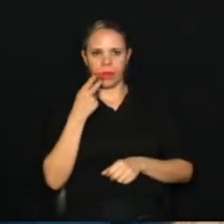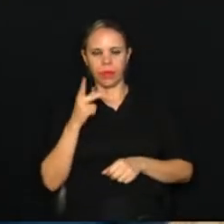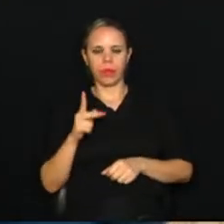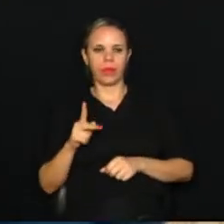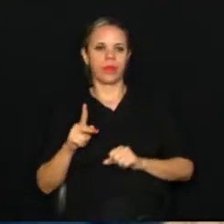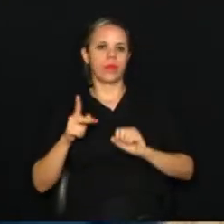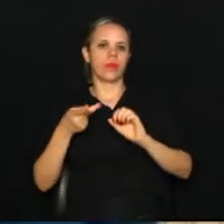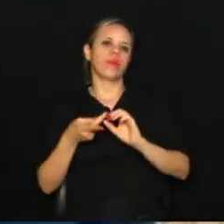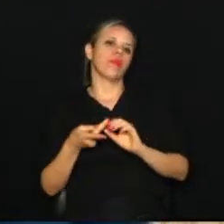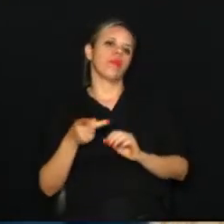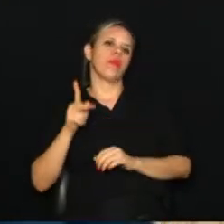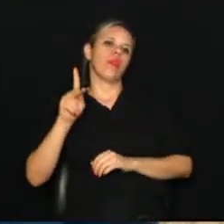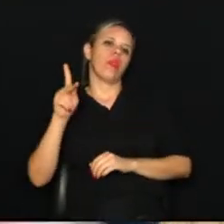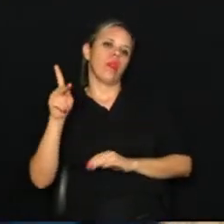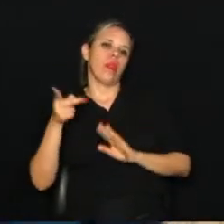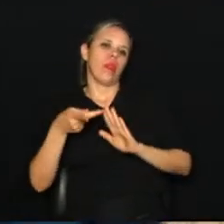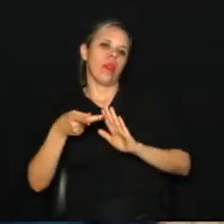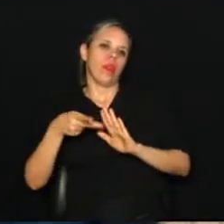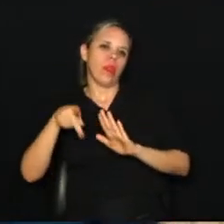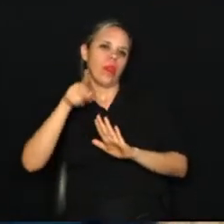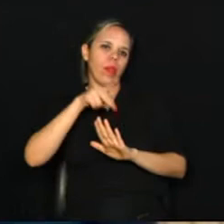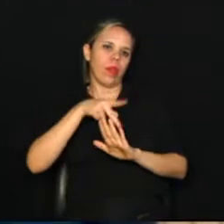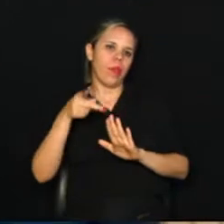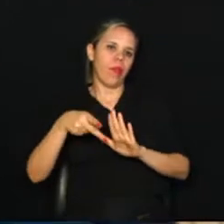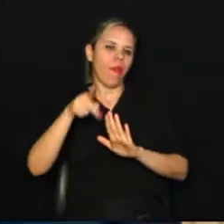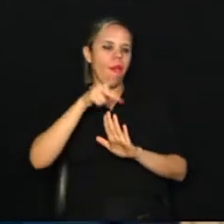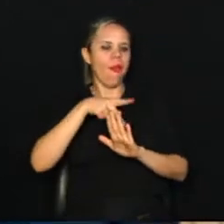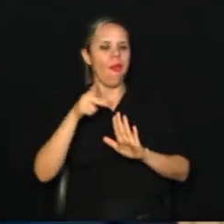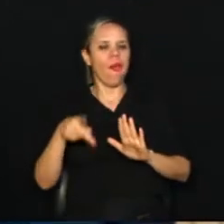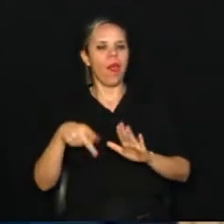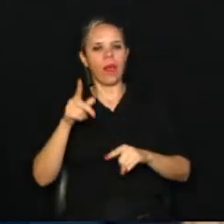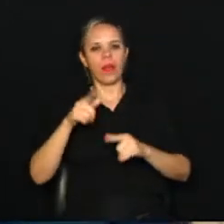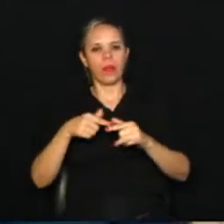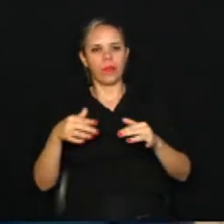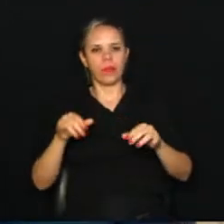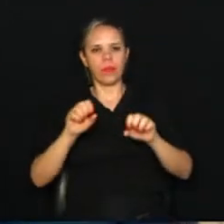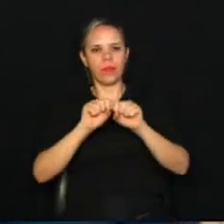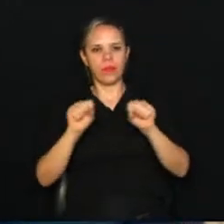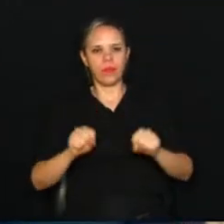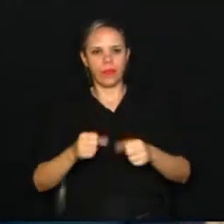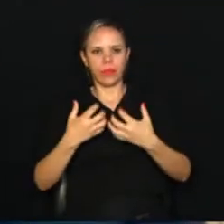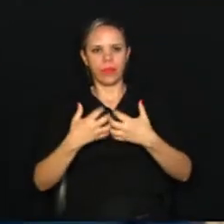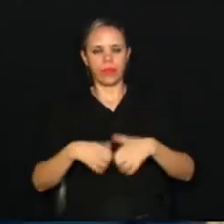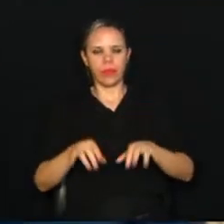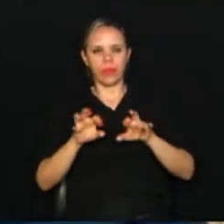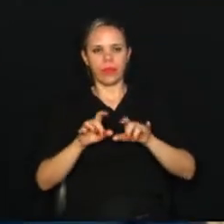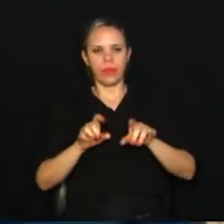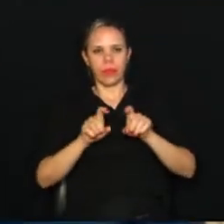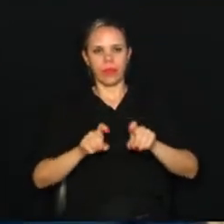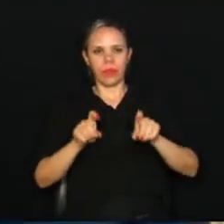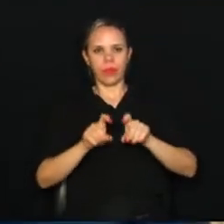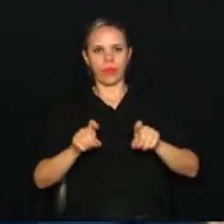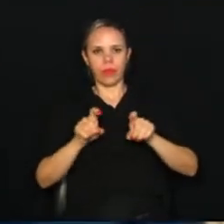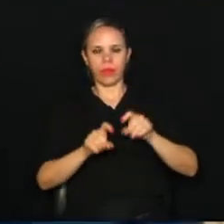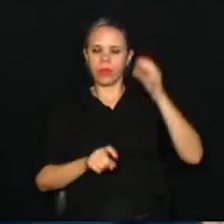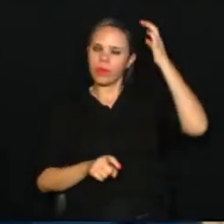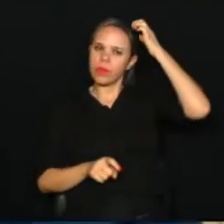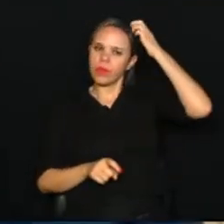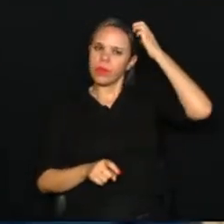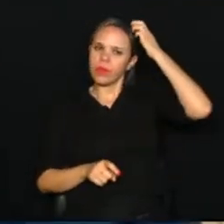que é todo um conjunto de instrumentais e mecanismos de computação,